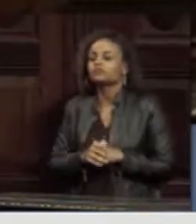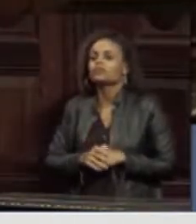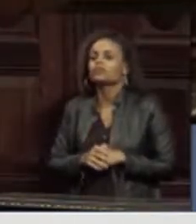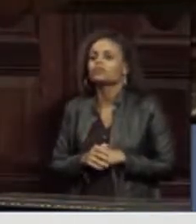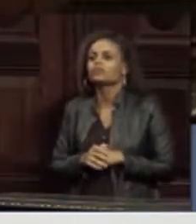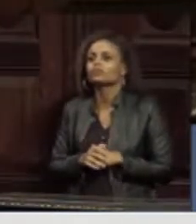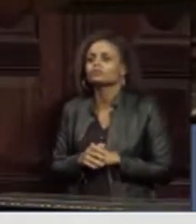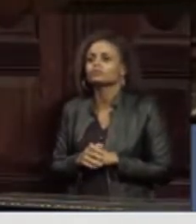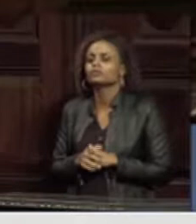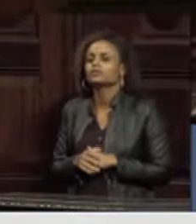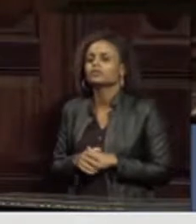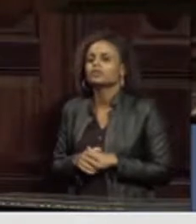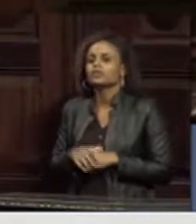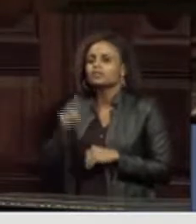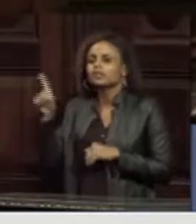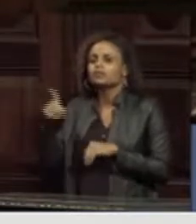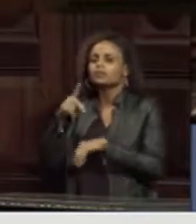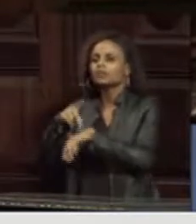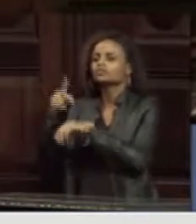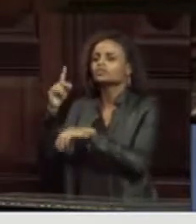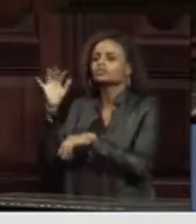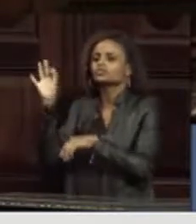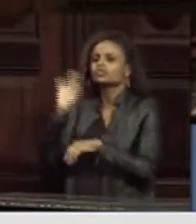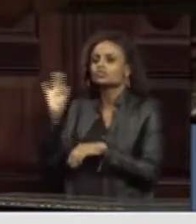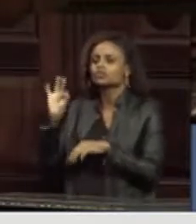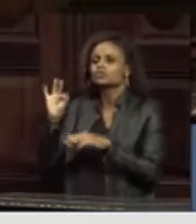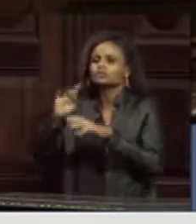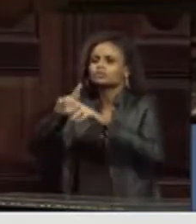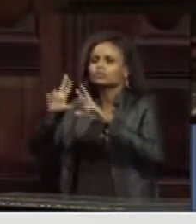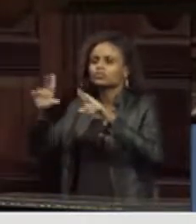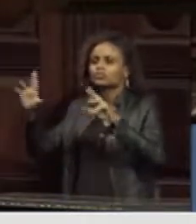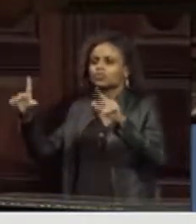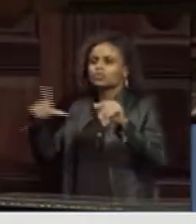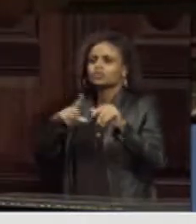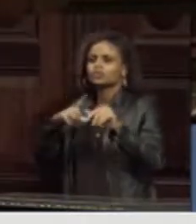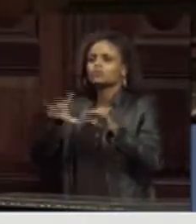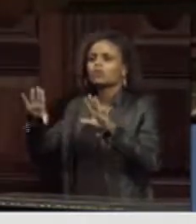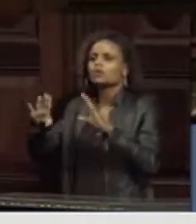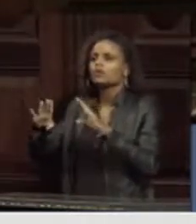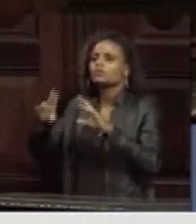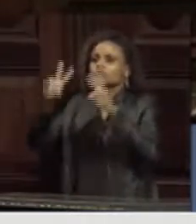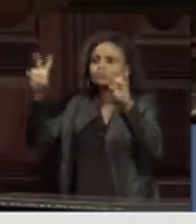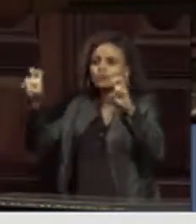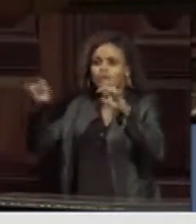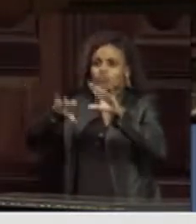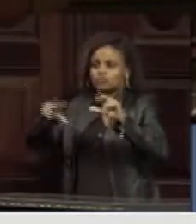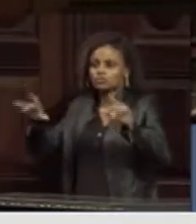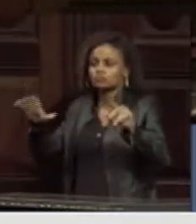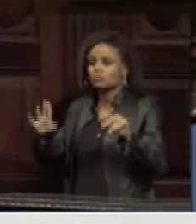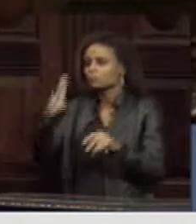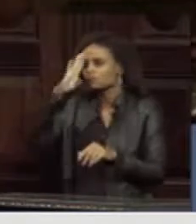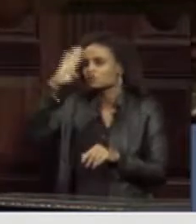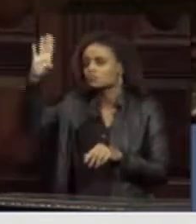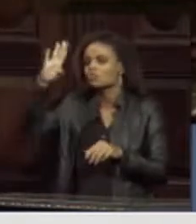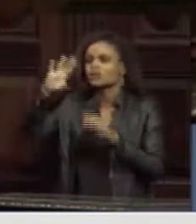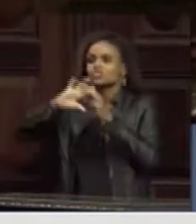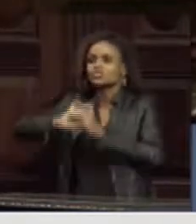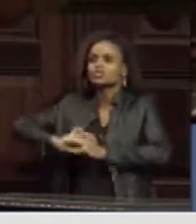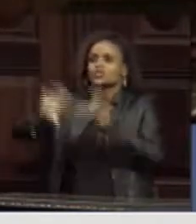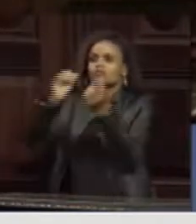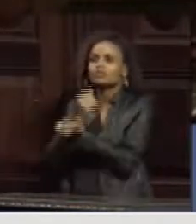diversos possíveis, mas principalmente a luta por liberdade e